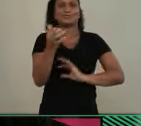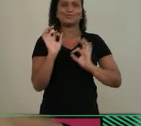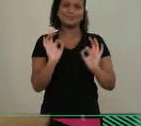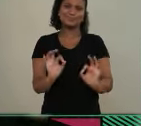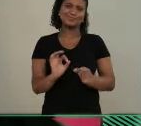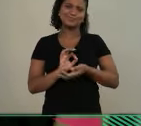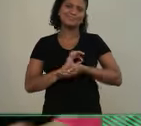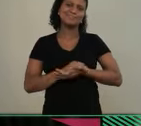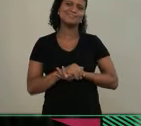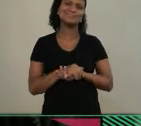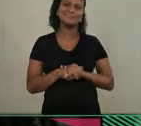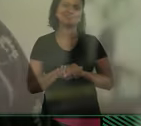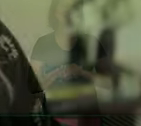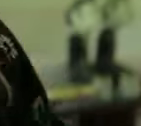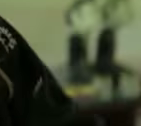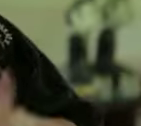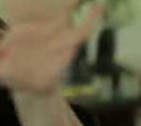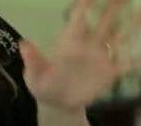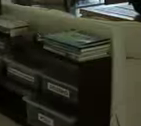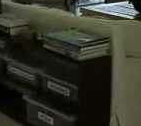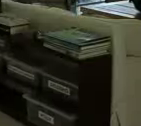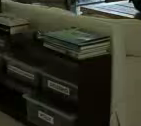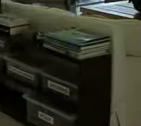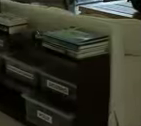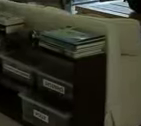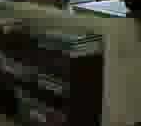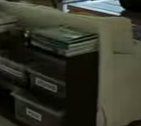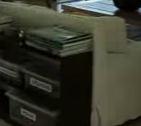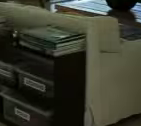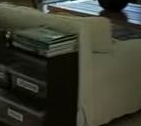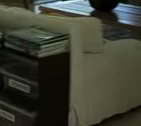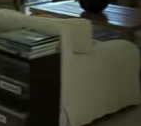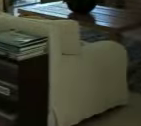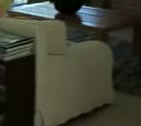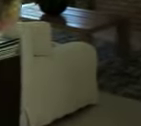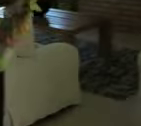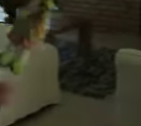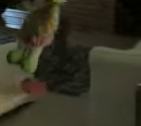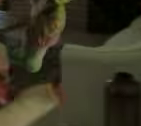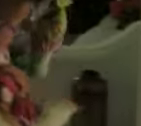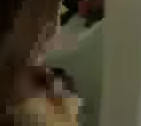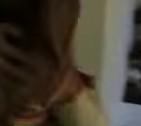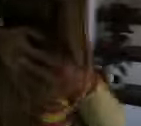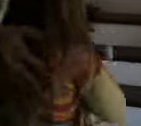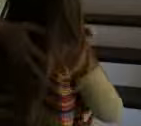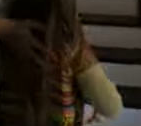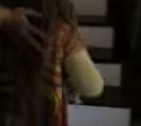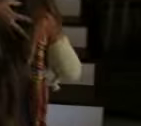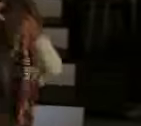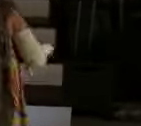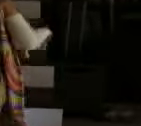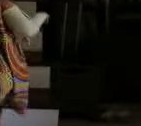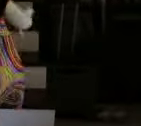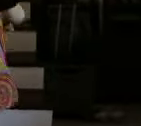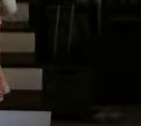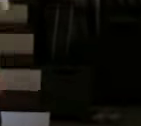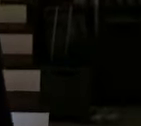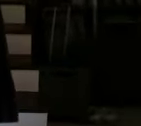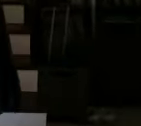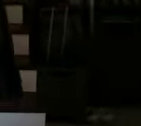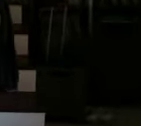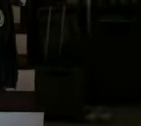está bem destrinchado, bem resolvido. Isabela e Manu passam pela sala e sobem uma escada.